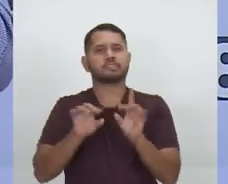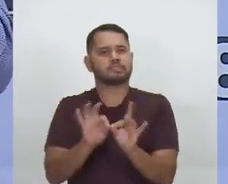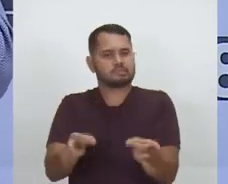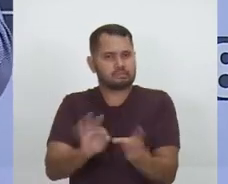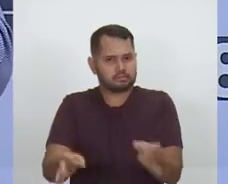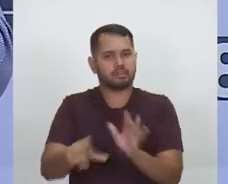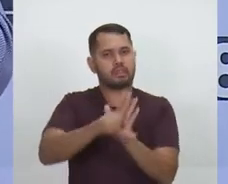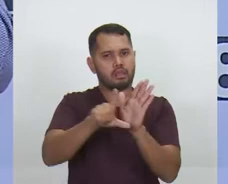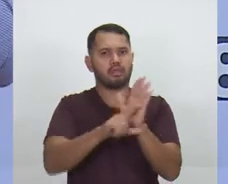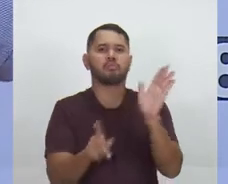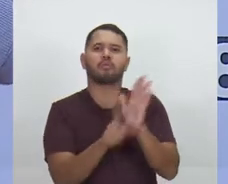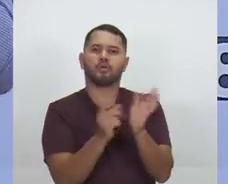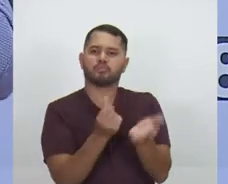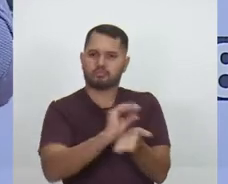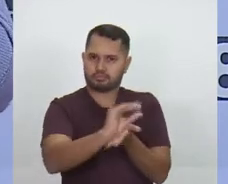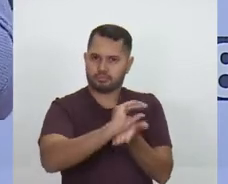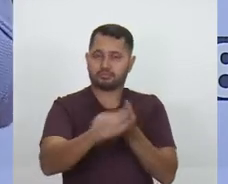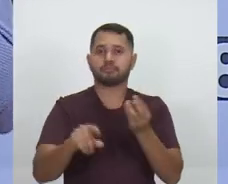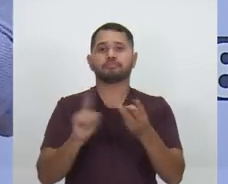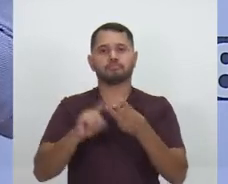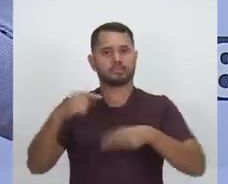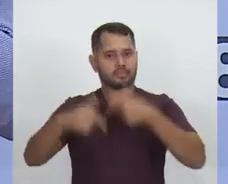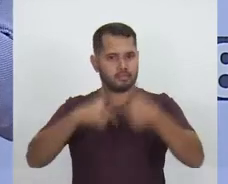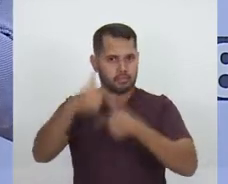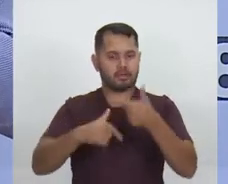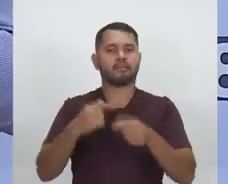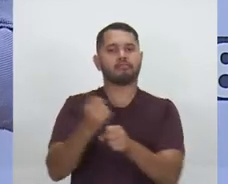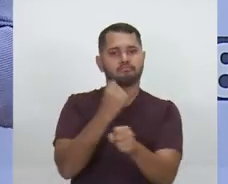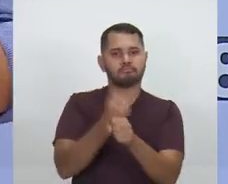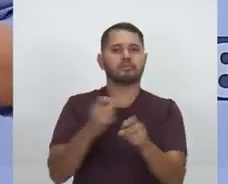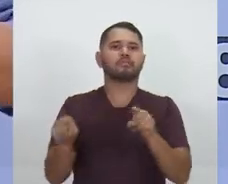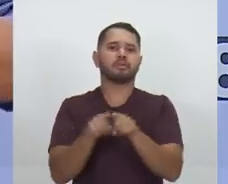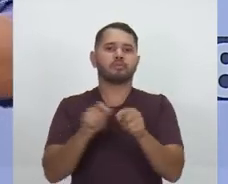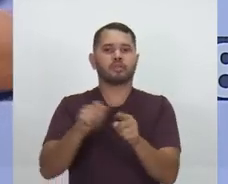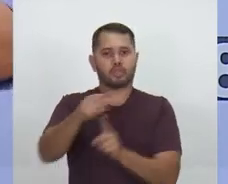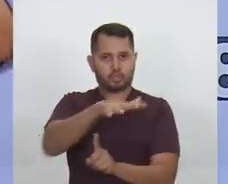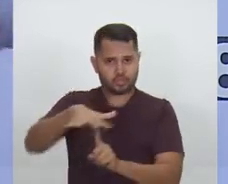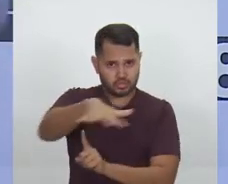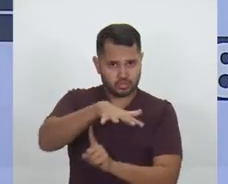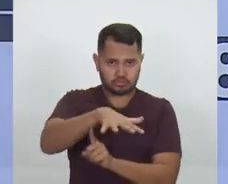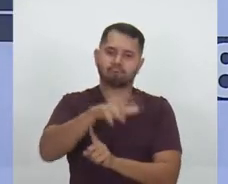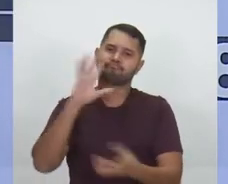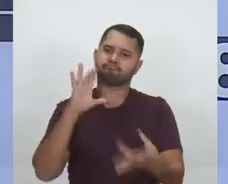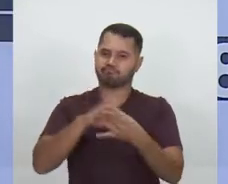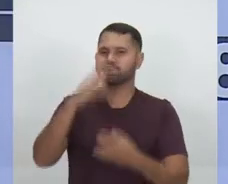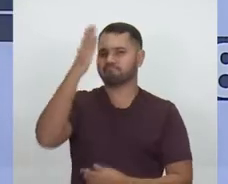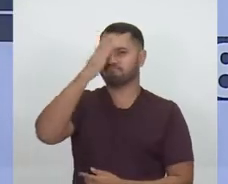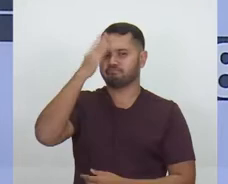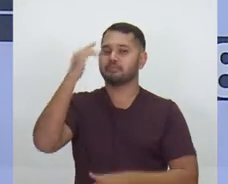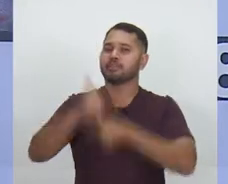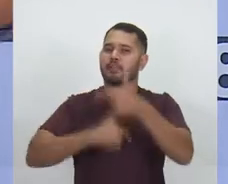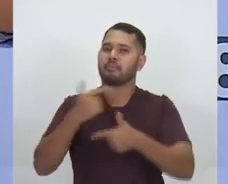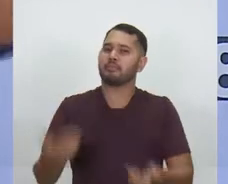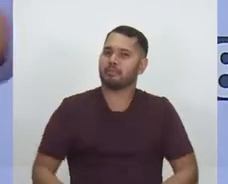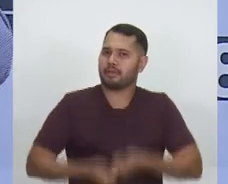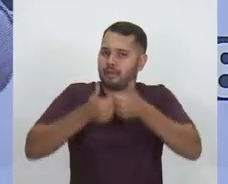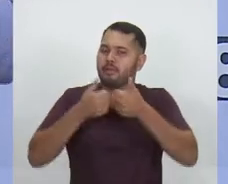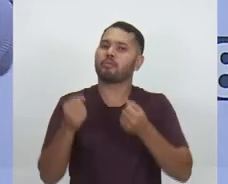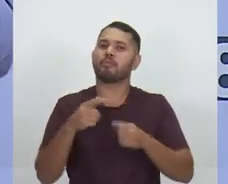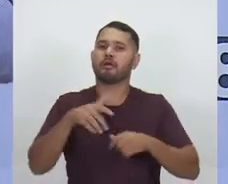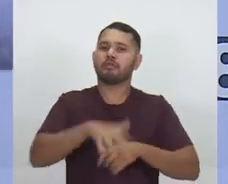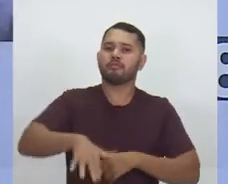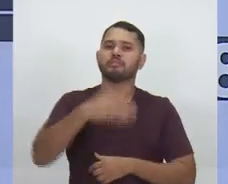legislação tributária e também trabalhar com infraestrutura e logística dessa forma nós vamos criar um ambiente favorável